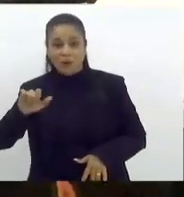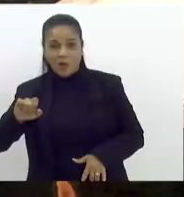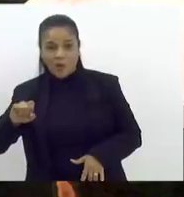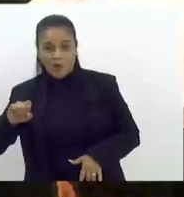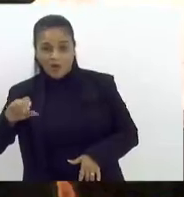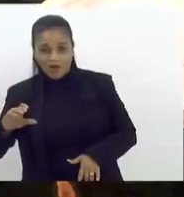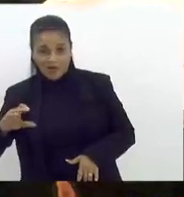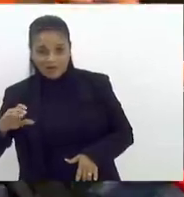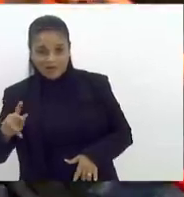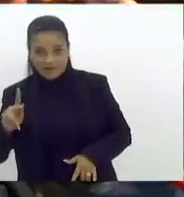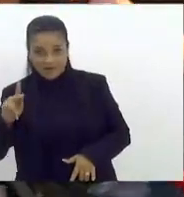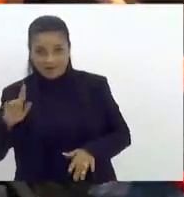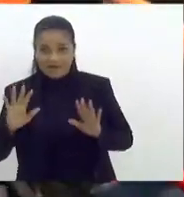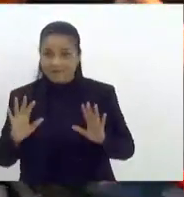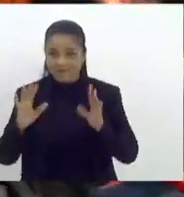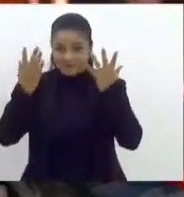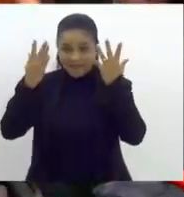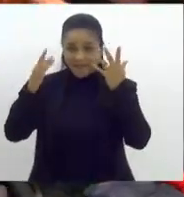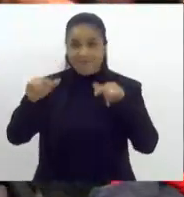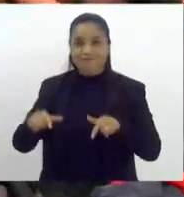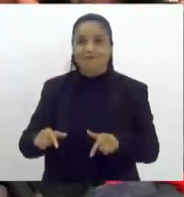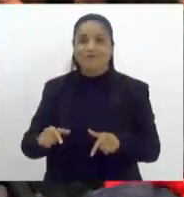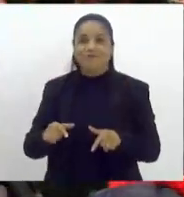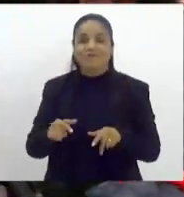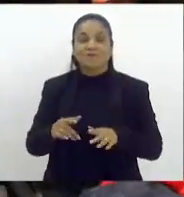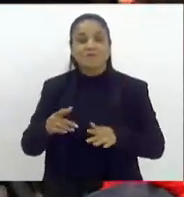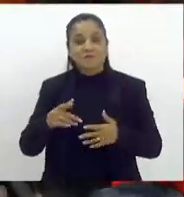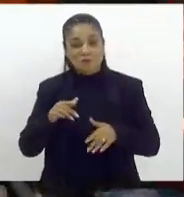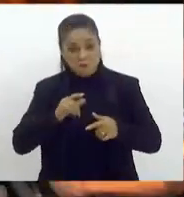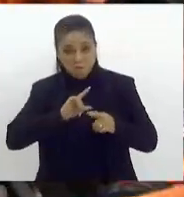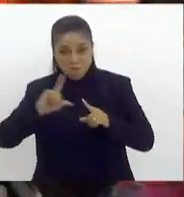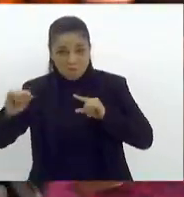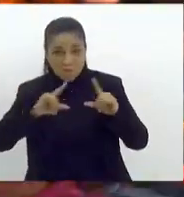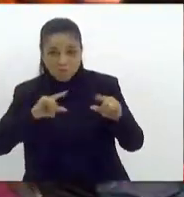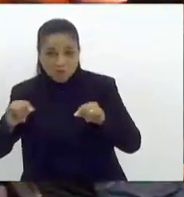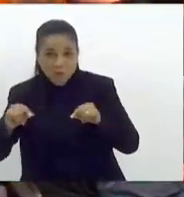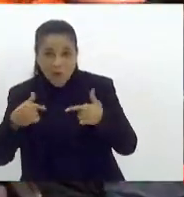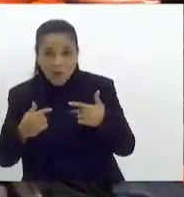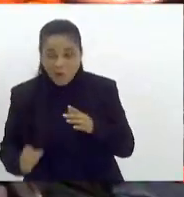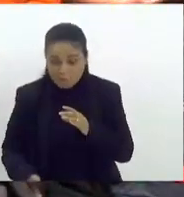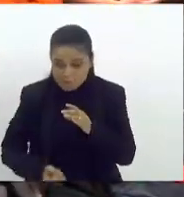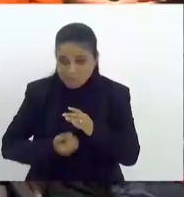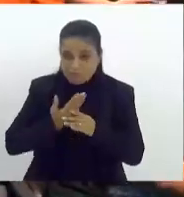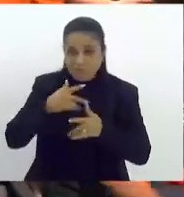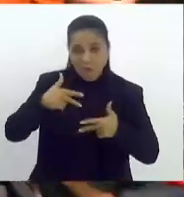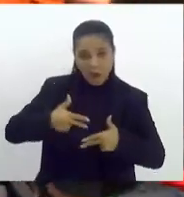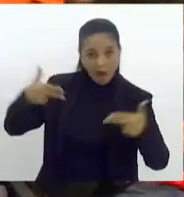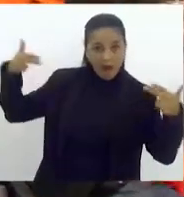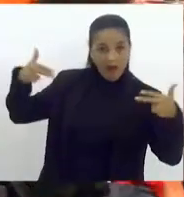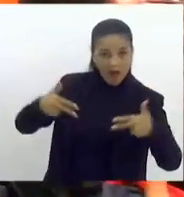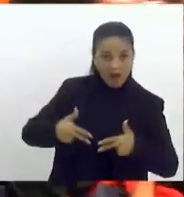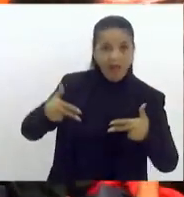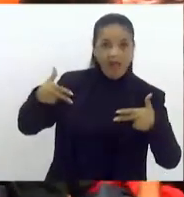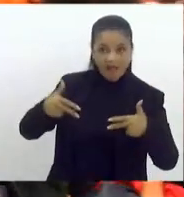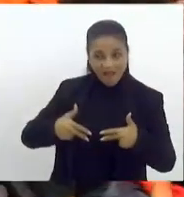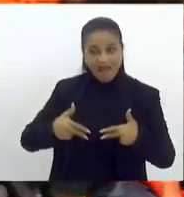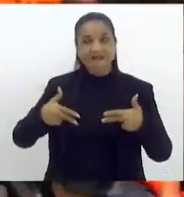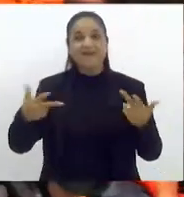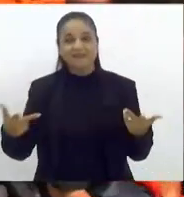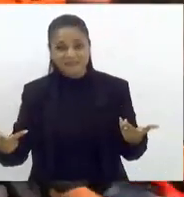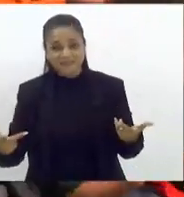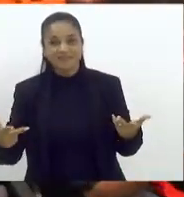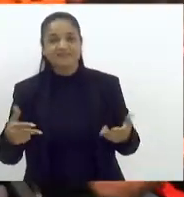salve o pessoal tá saindo da sarcopa legal hein pessoal tá saindo